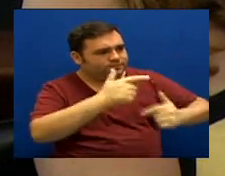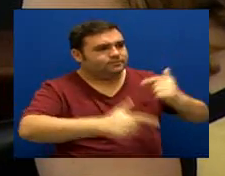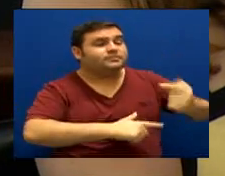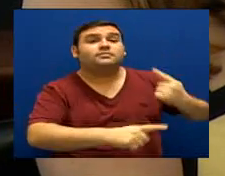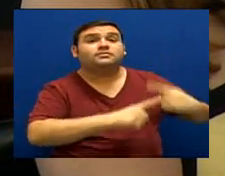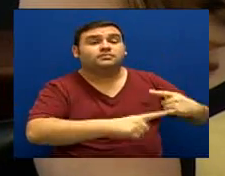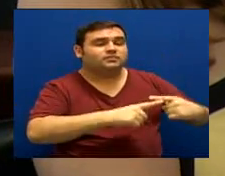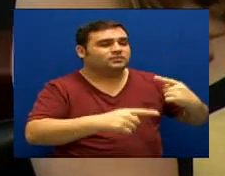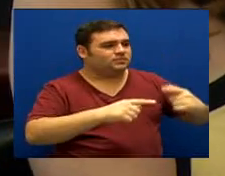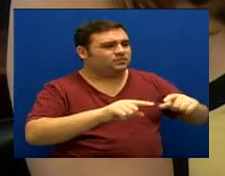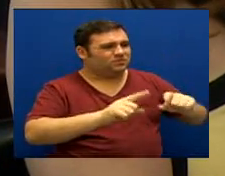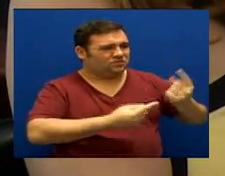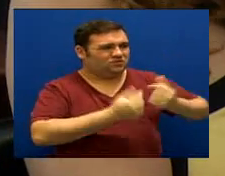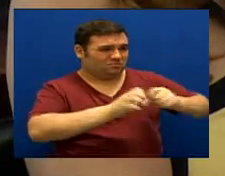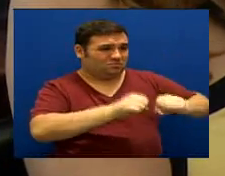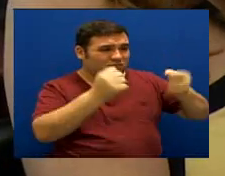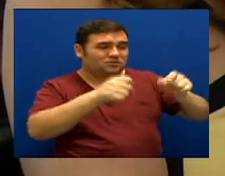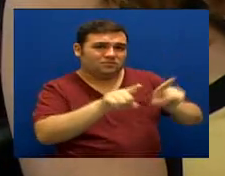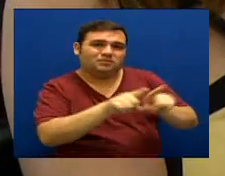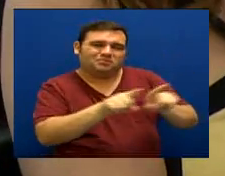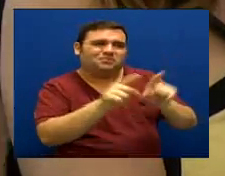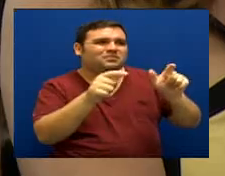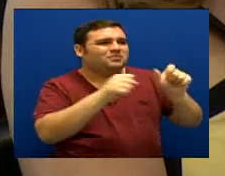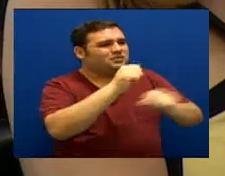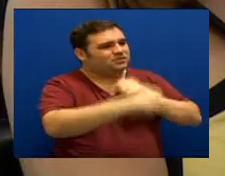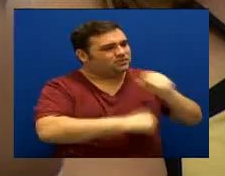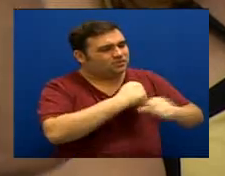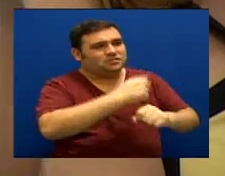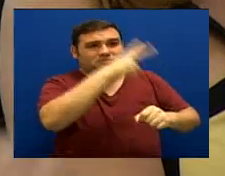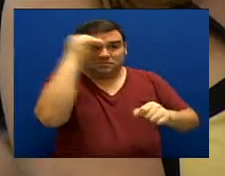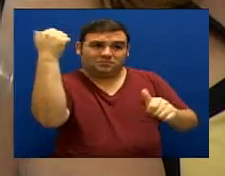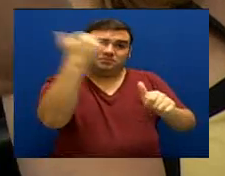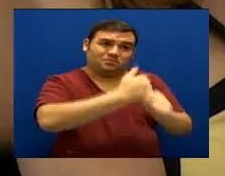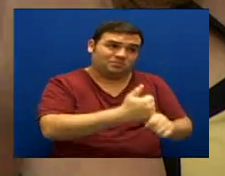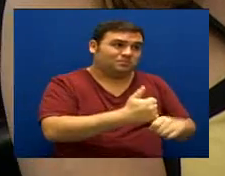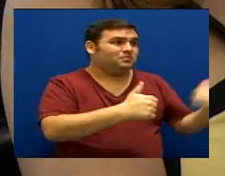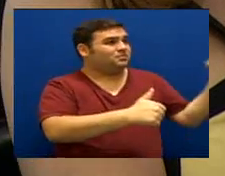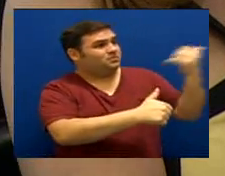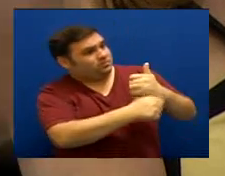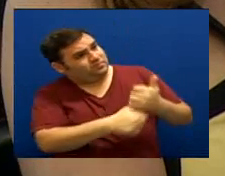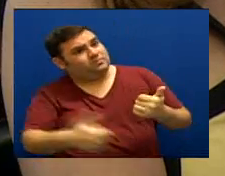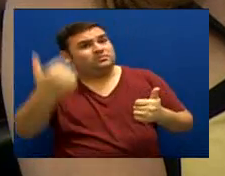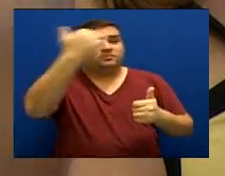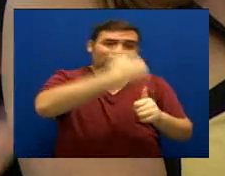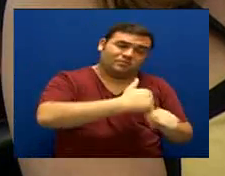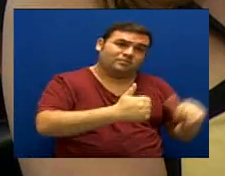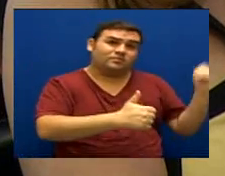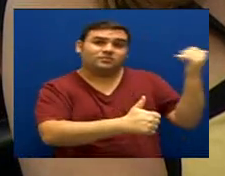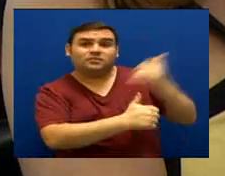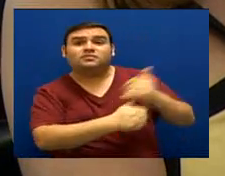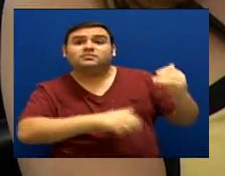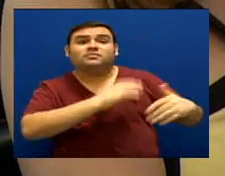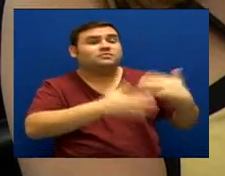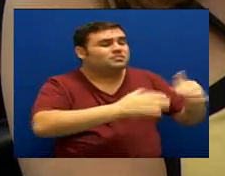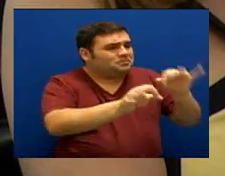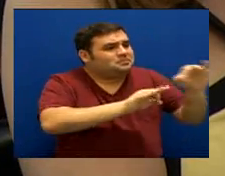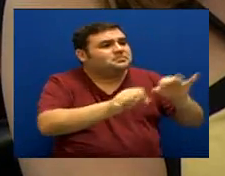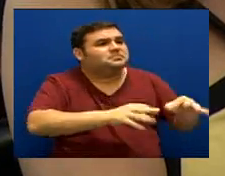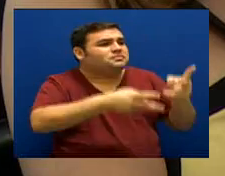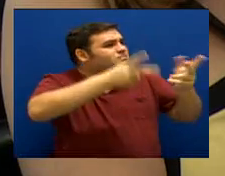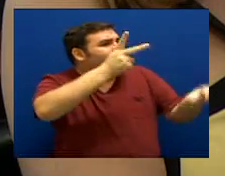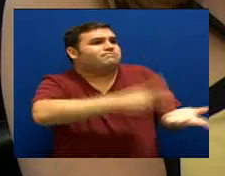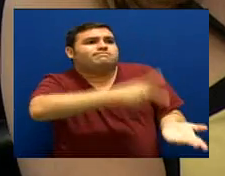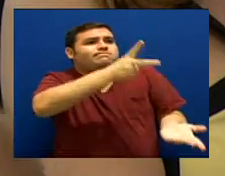administrar a crise e seguidamente em vários anos saiu o prefeito entre o prefeito entre o prefeito e o esquema organizativo